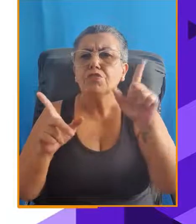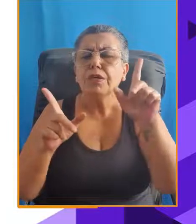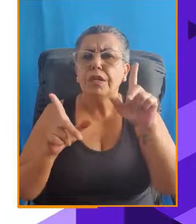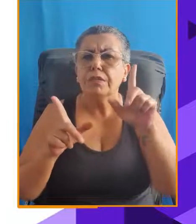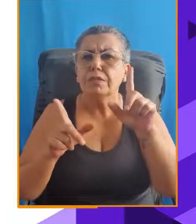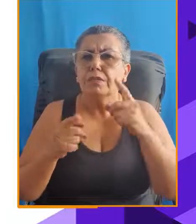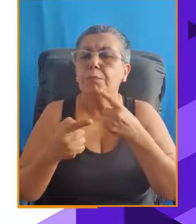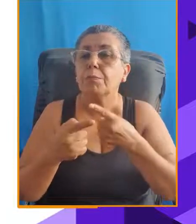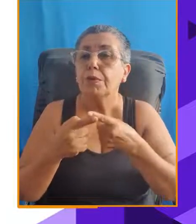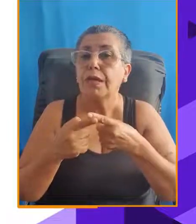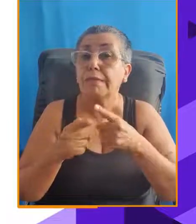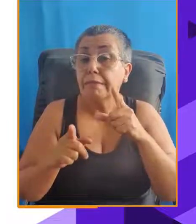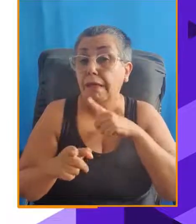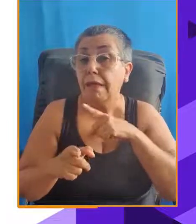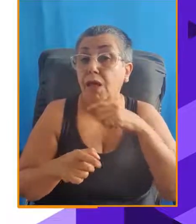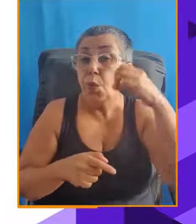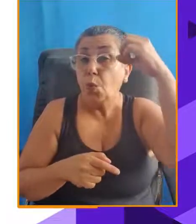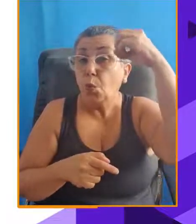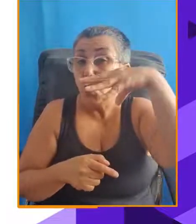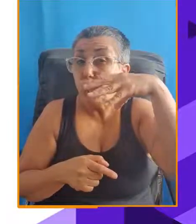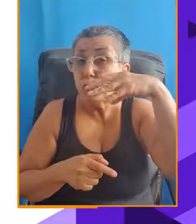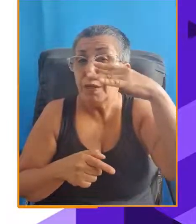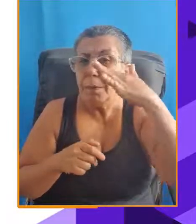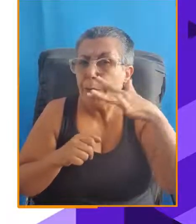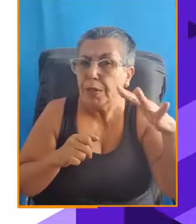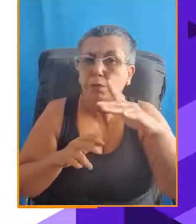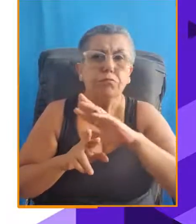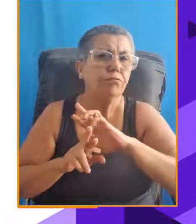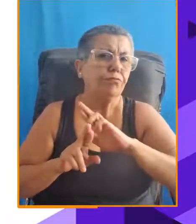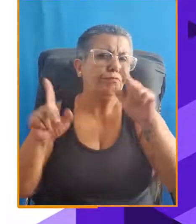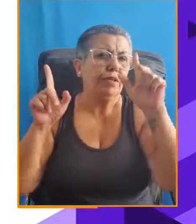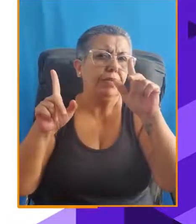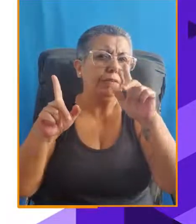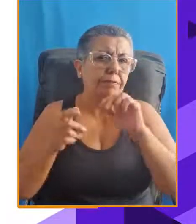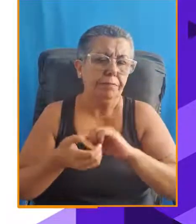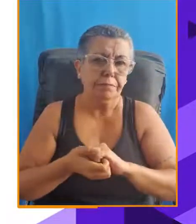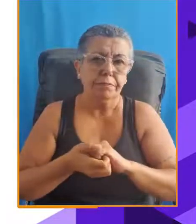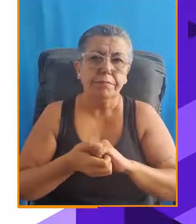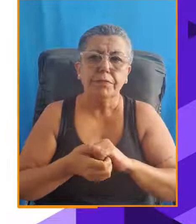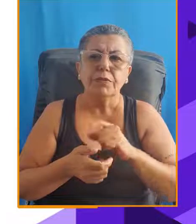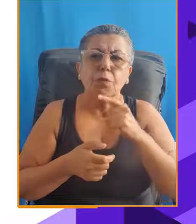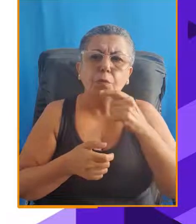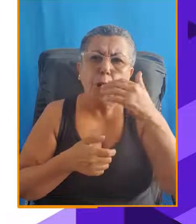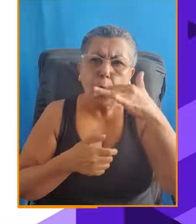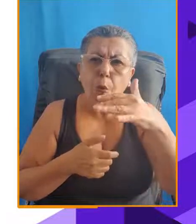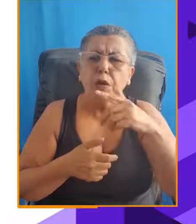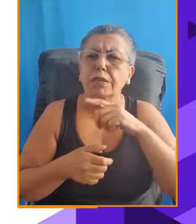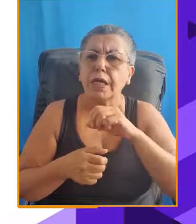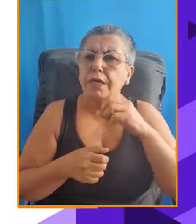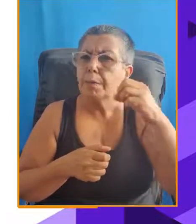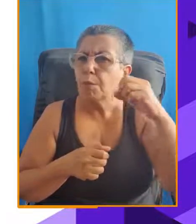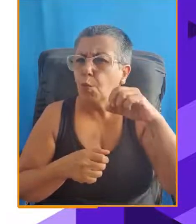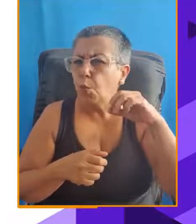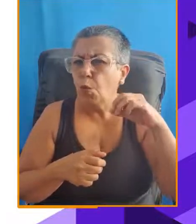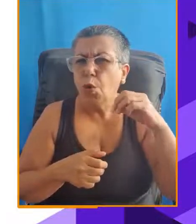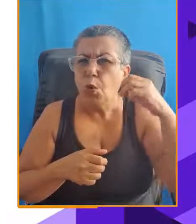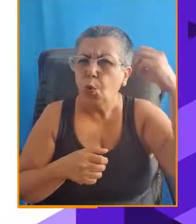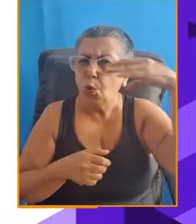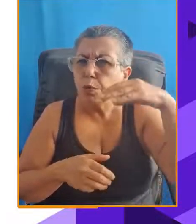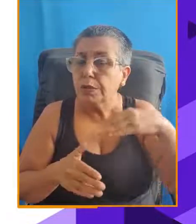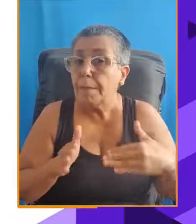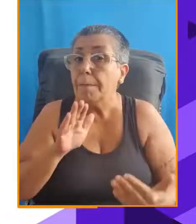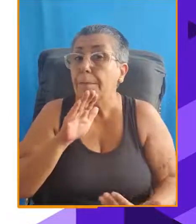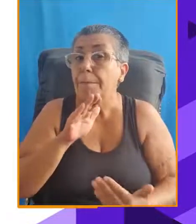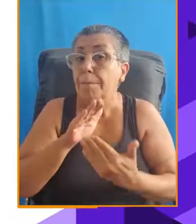diferentes, ou seja, tem luminosidade e brilho distintos. Uma cor adquire luminosidade máxima